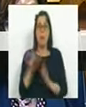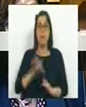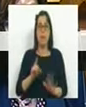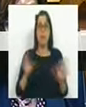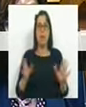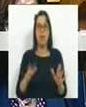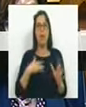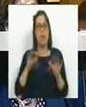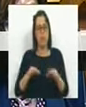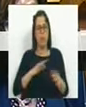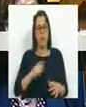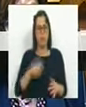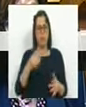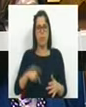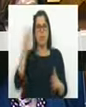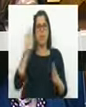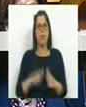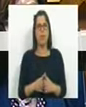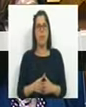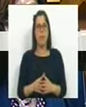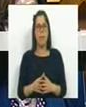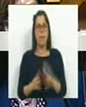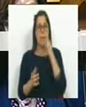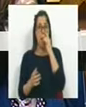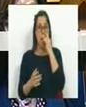vezes sucessivas. Vou já concluir, Senhor Presidente.